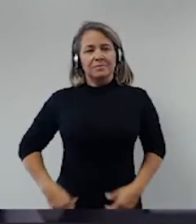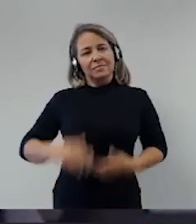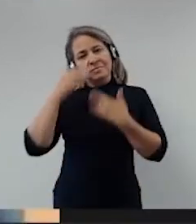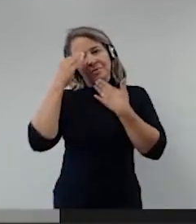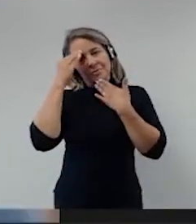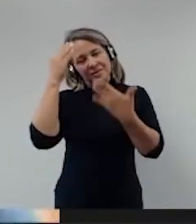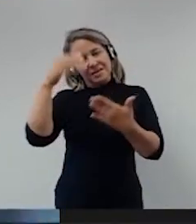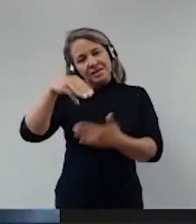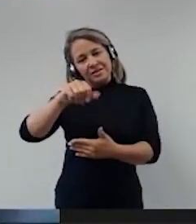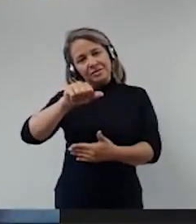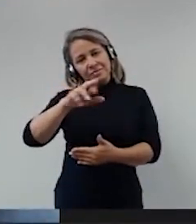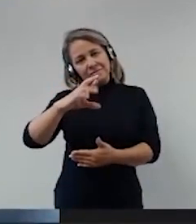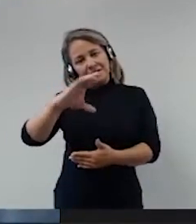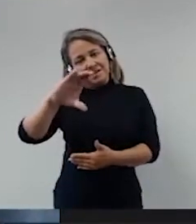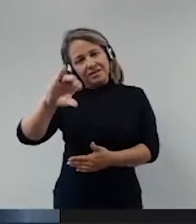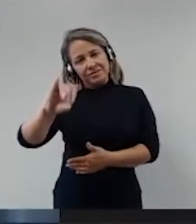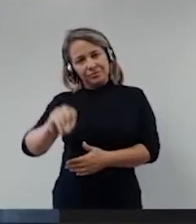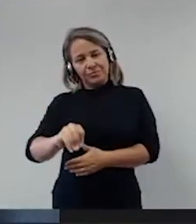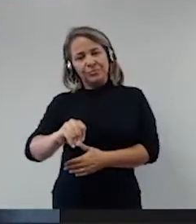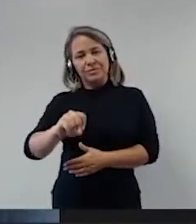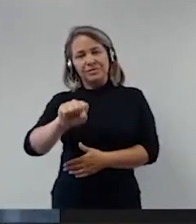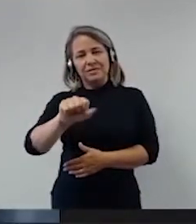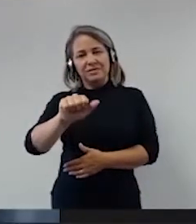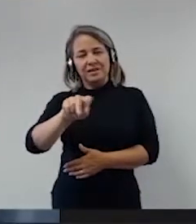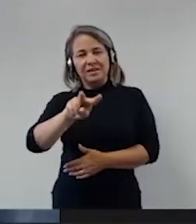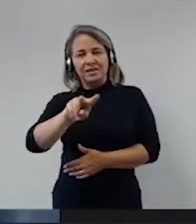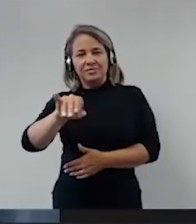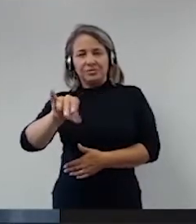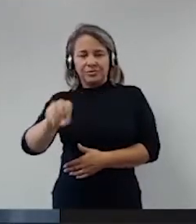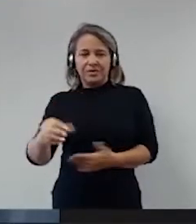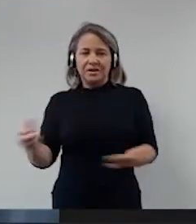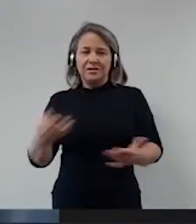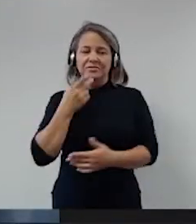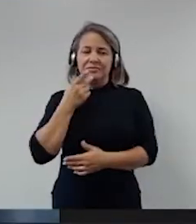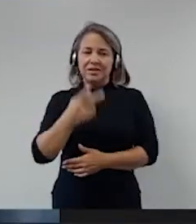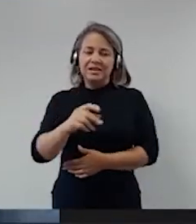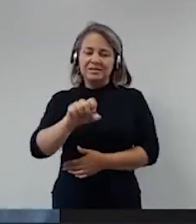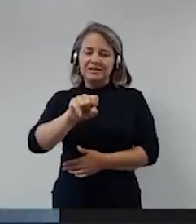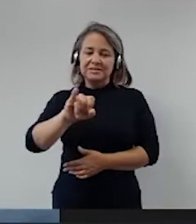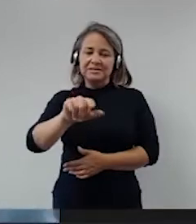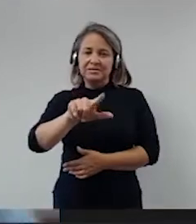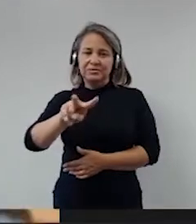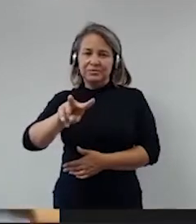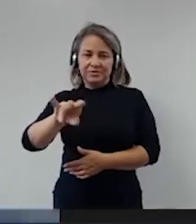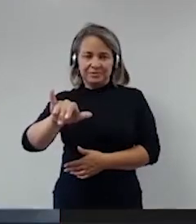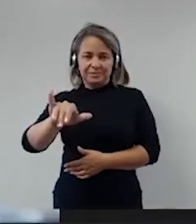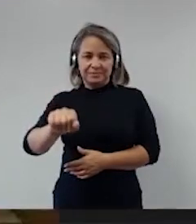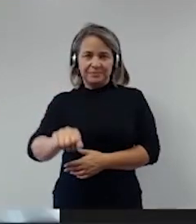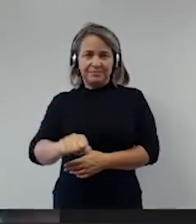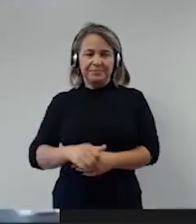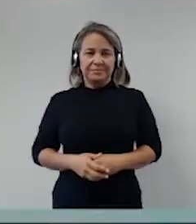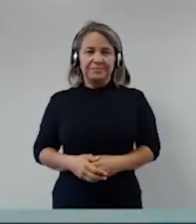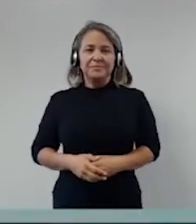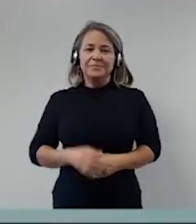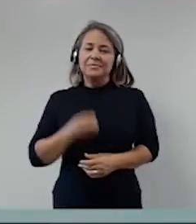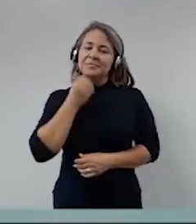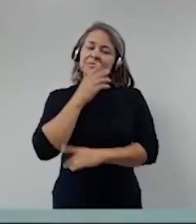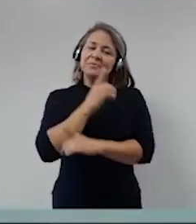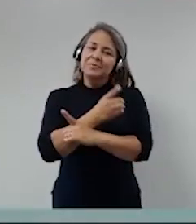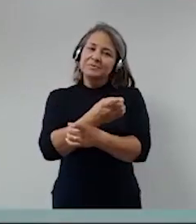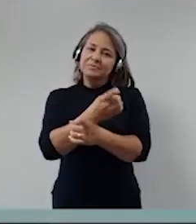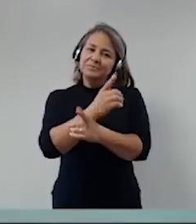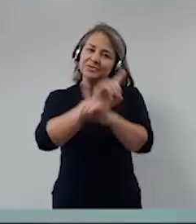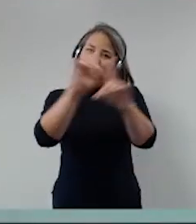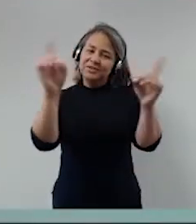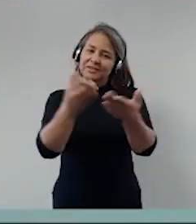Obrigado, Márcio Sávio. Passamos a palavra agora à doutora Silvia Nogueira. Muito bom dia a todos, acho